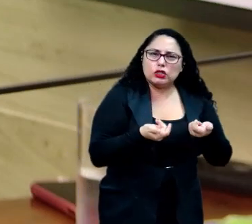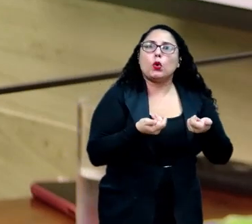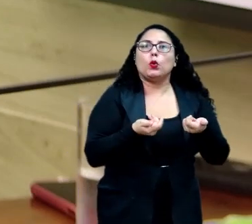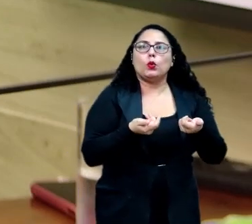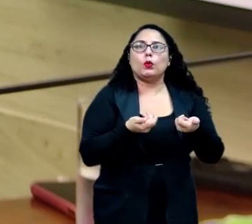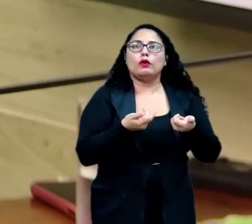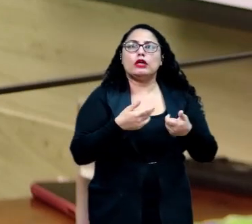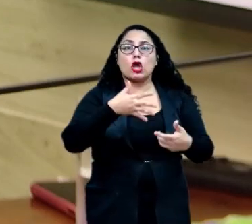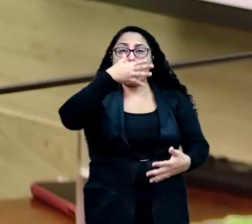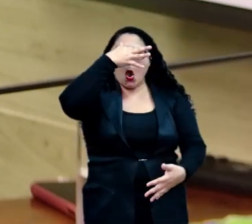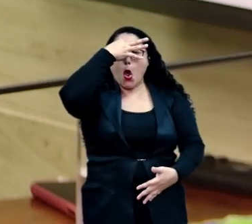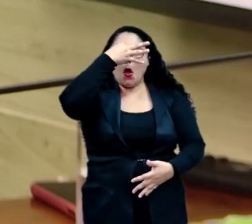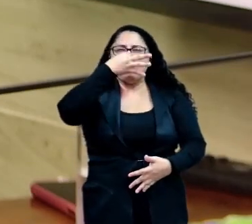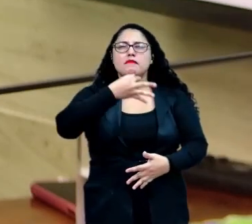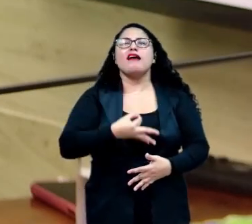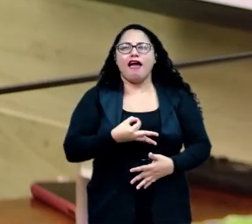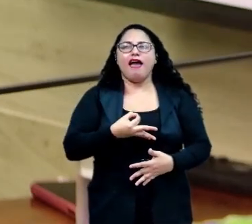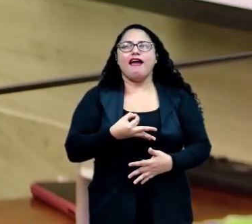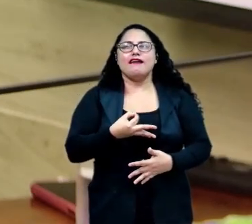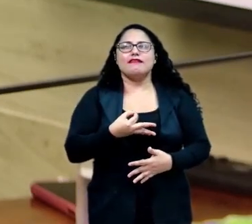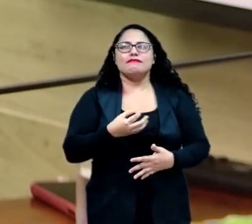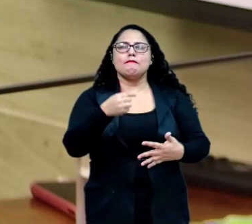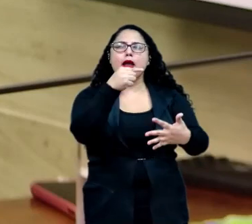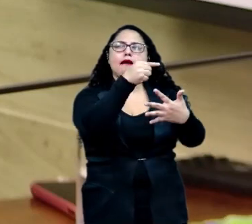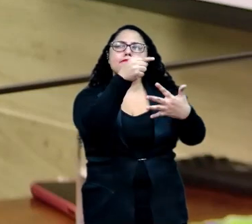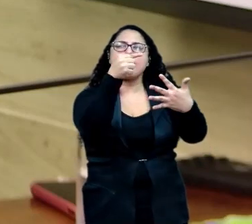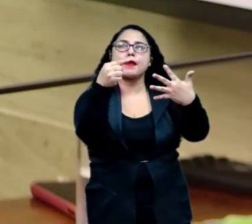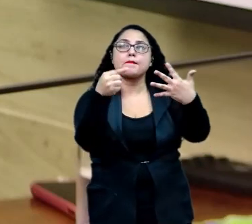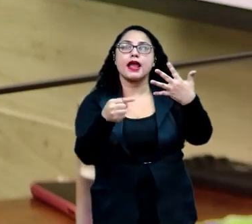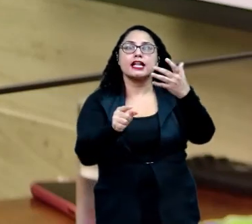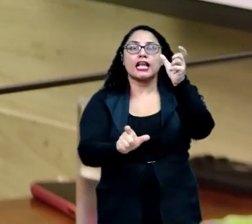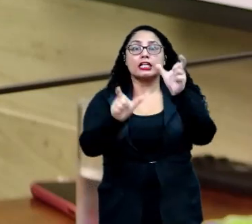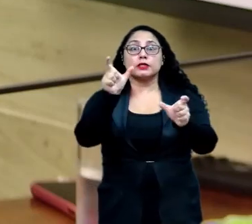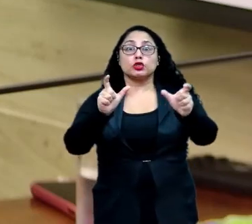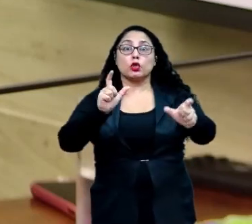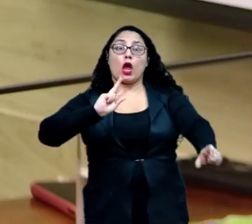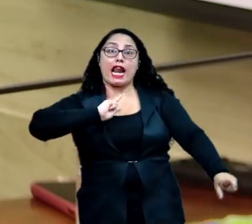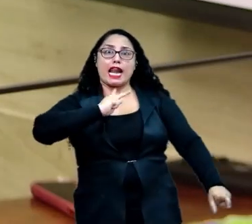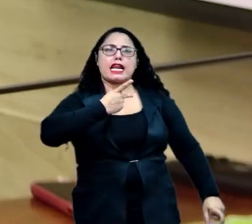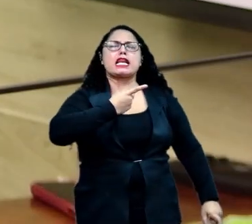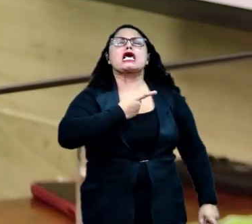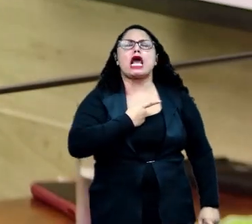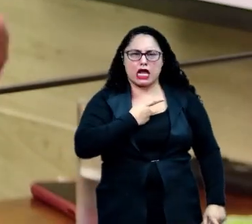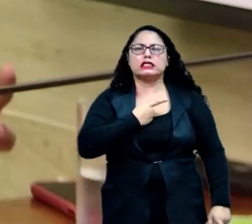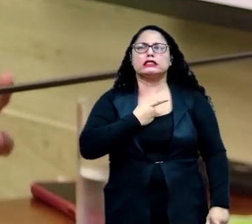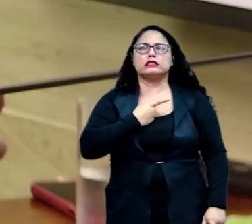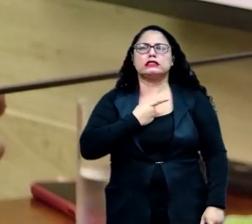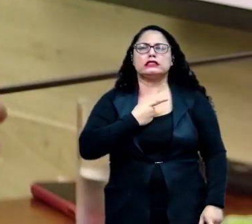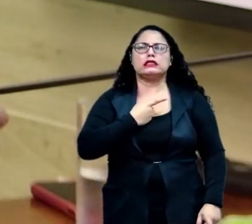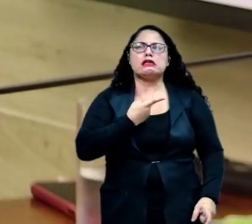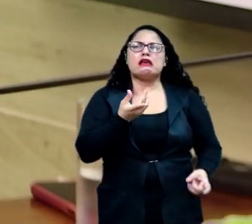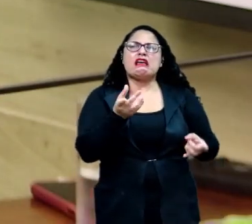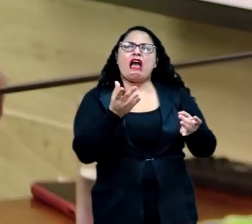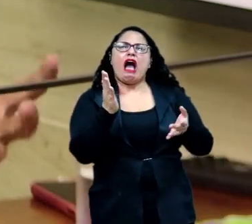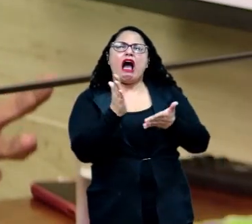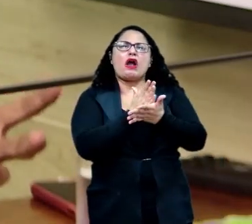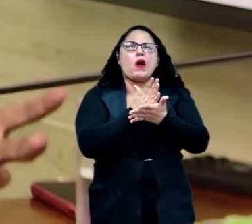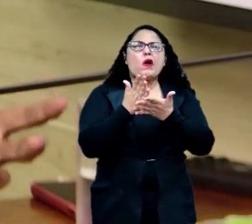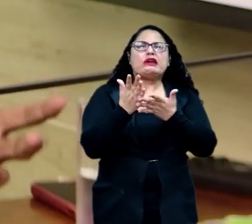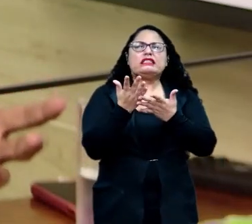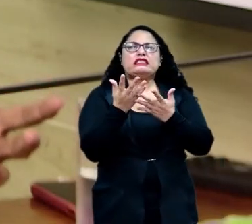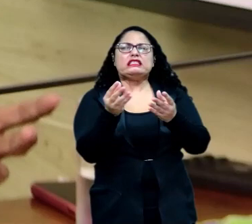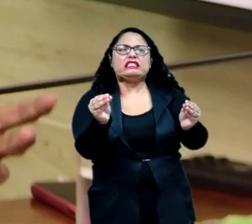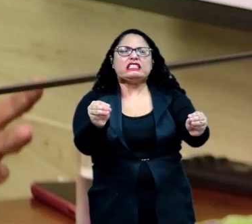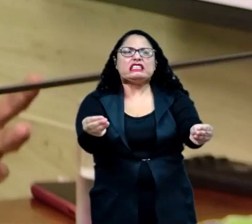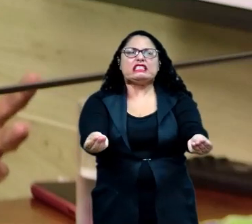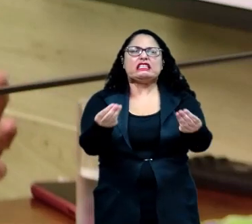que compreende essas questões das pessoas trans, que deixa de constranger